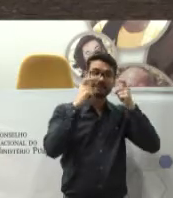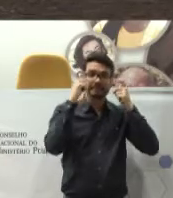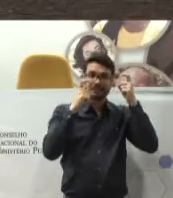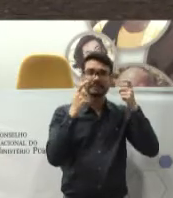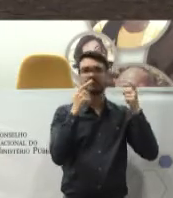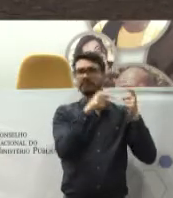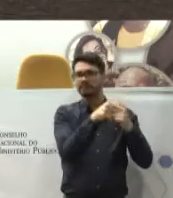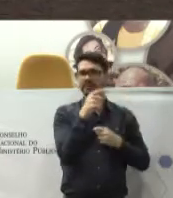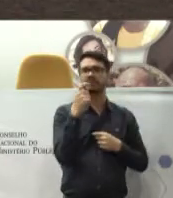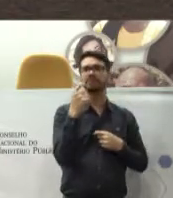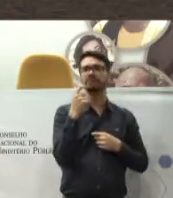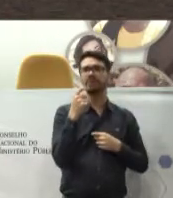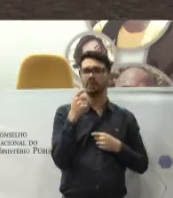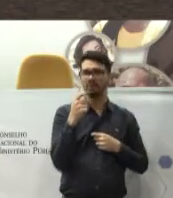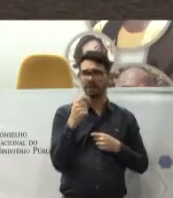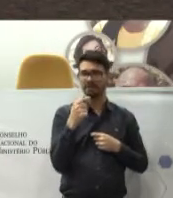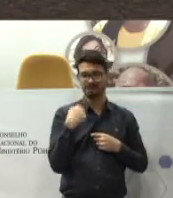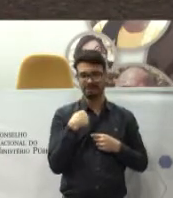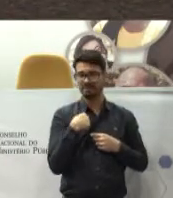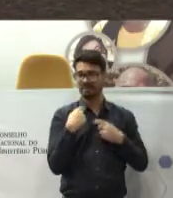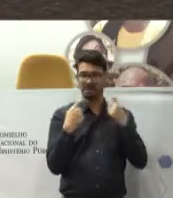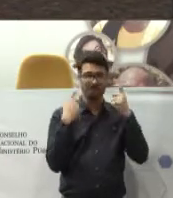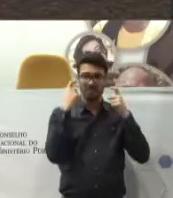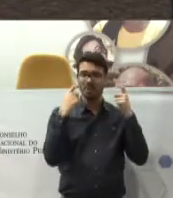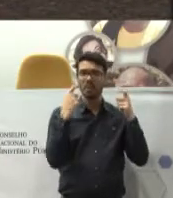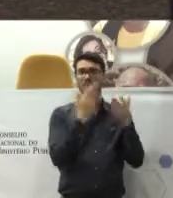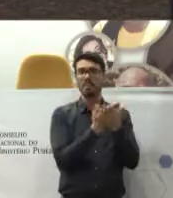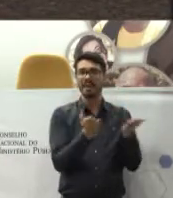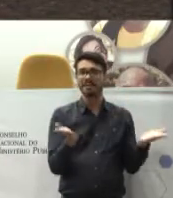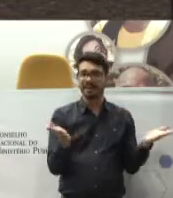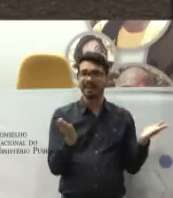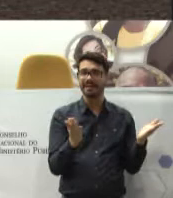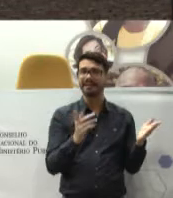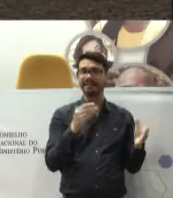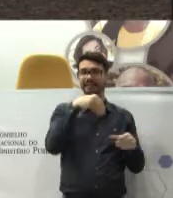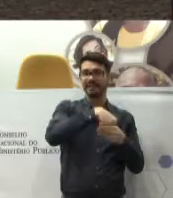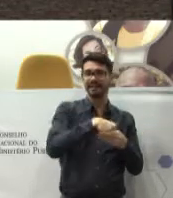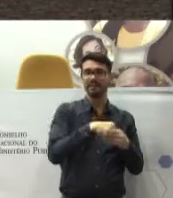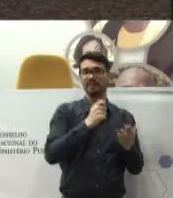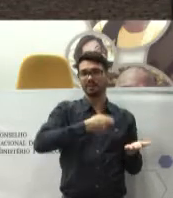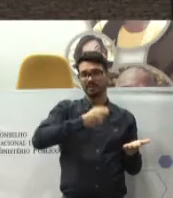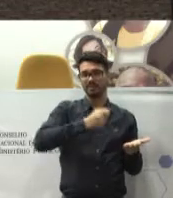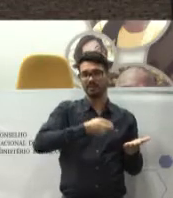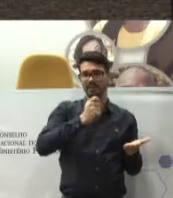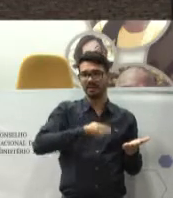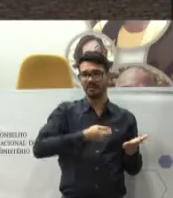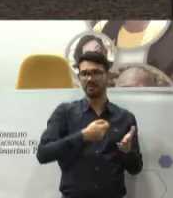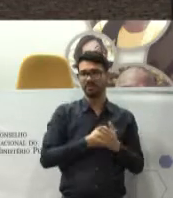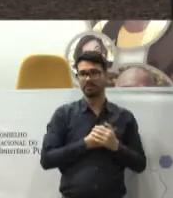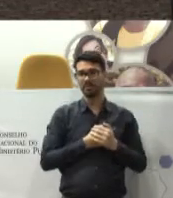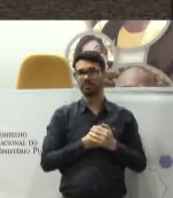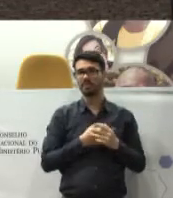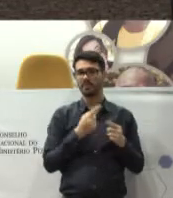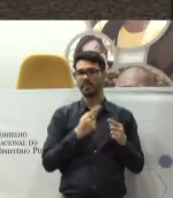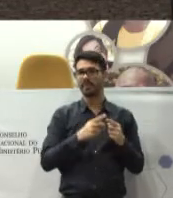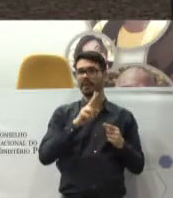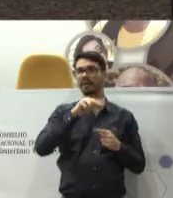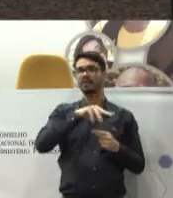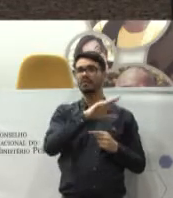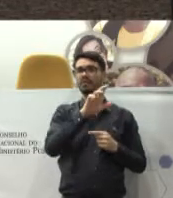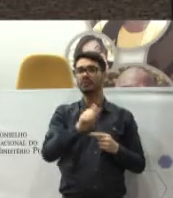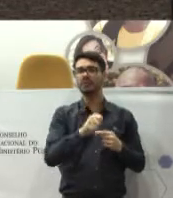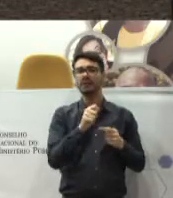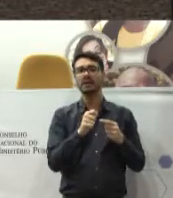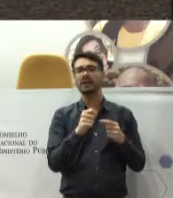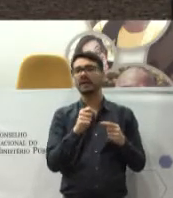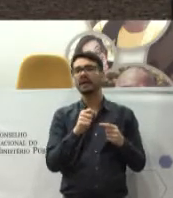problema nenhum. Não me preocupa nem um pouquinho ser voto vencido. Aliás, no tribunal, a melhor coisa é ser voto vencido. Você nunca comete